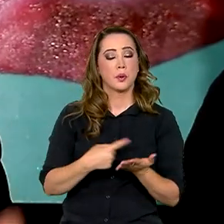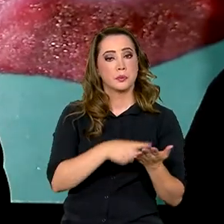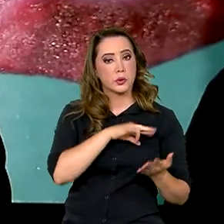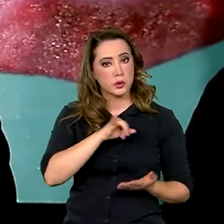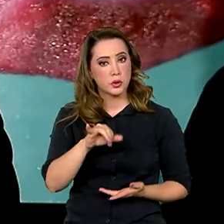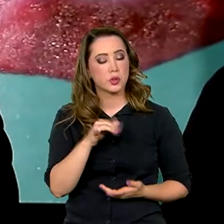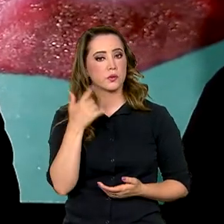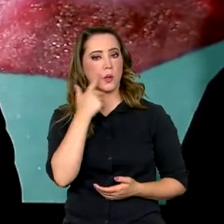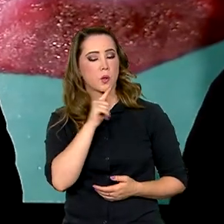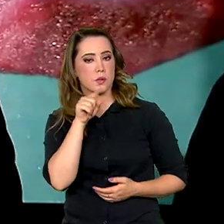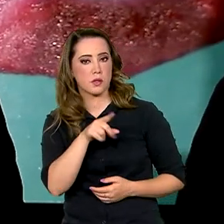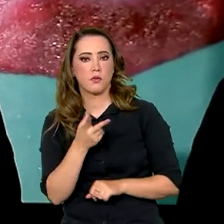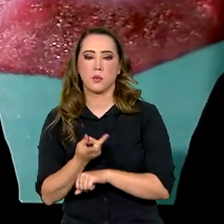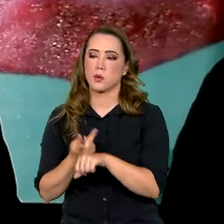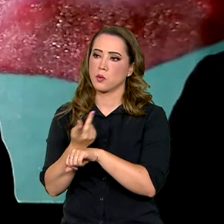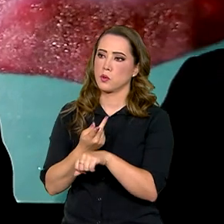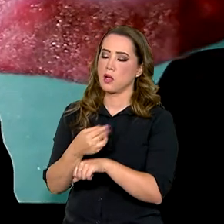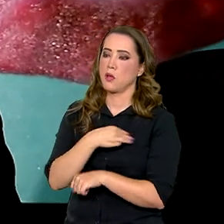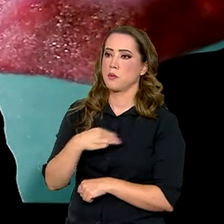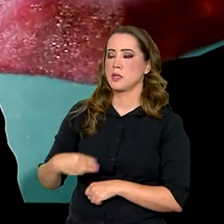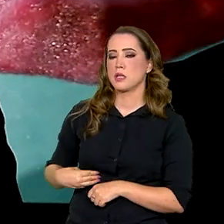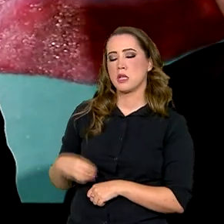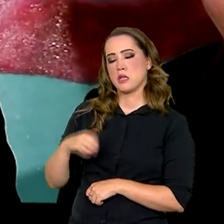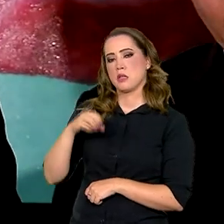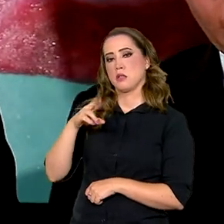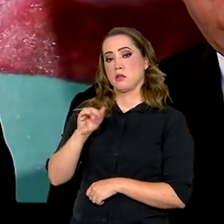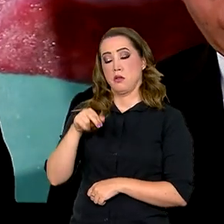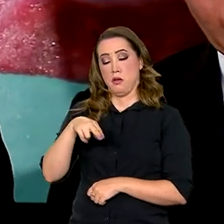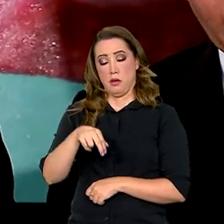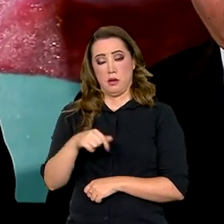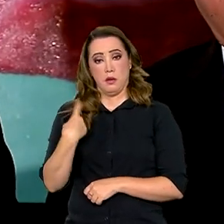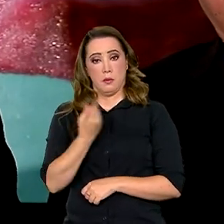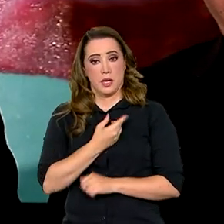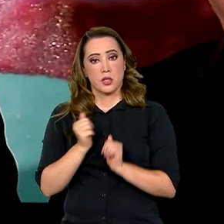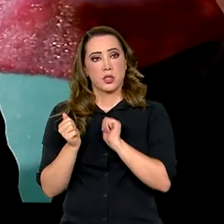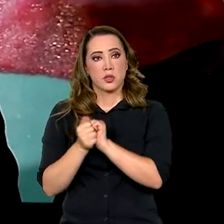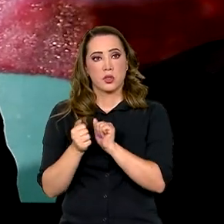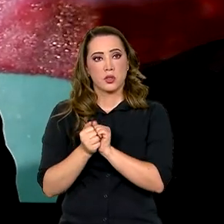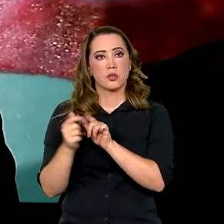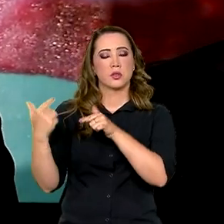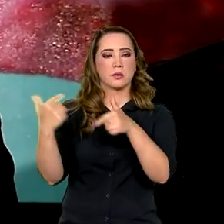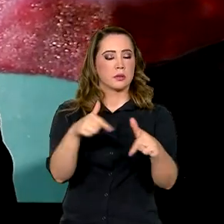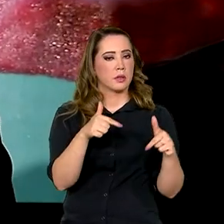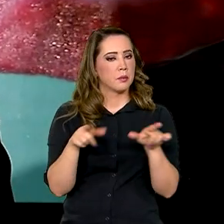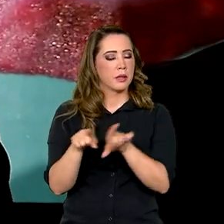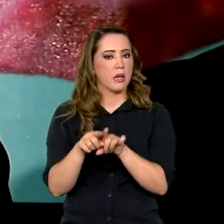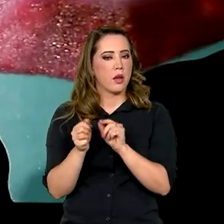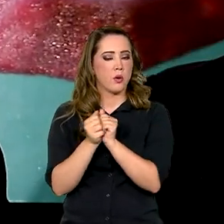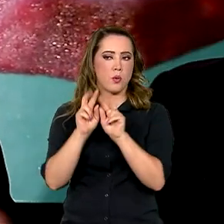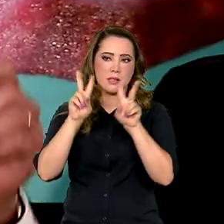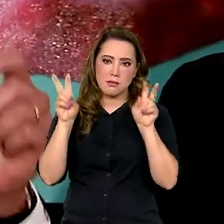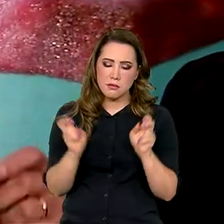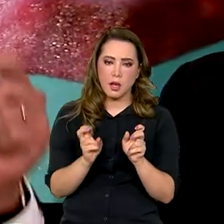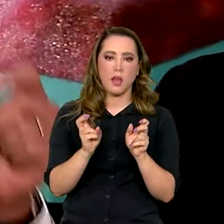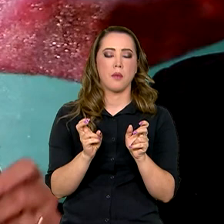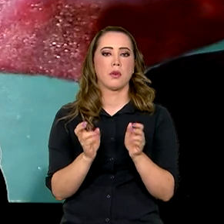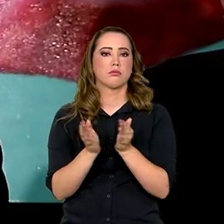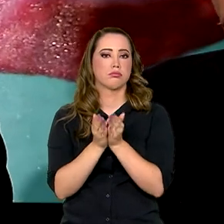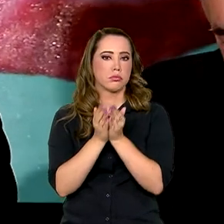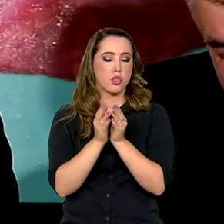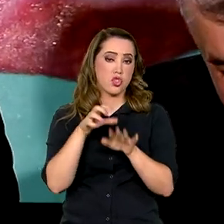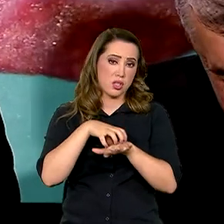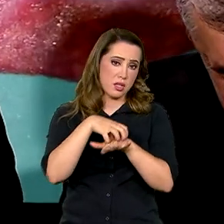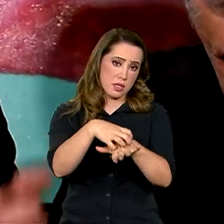vou procurar o ministro Renan de maneira compartilhada a gente avançar na agenda hidroviária do Brasil porque a cada